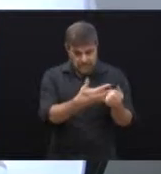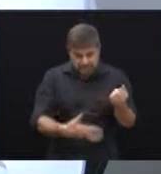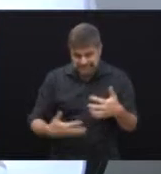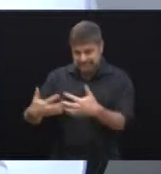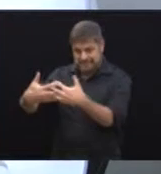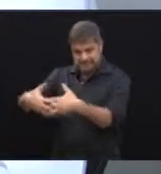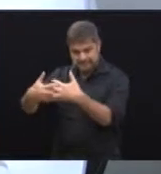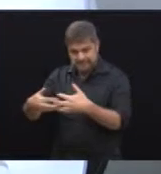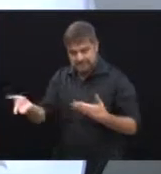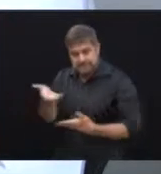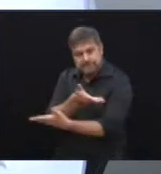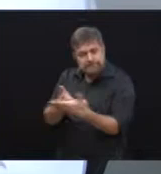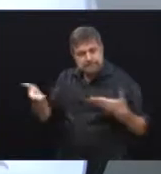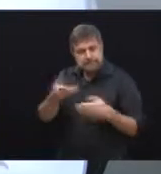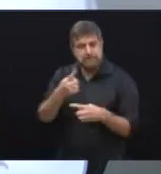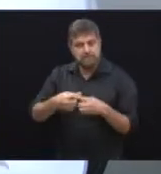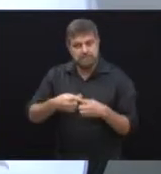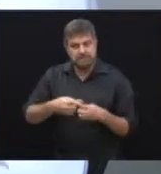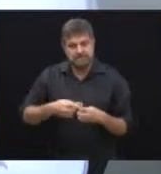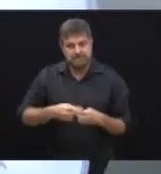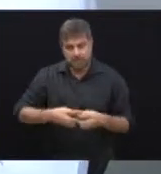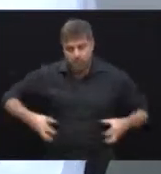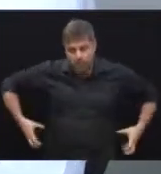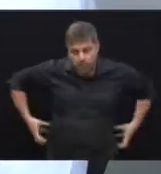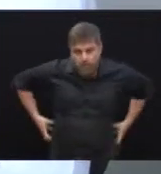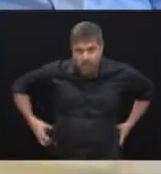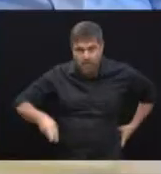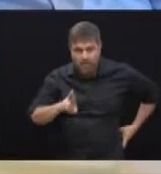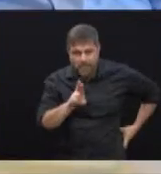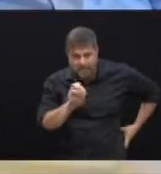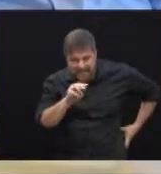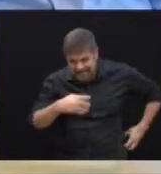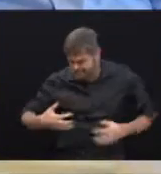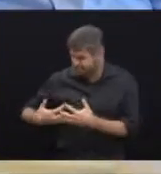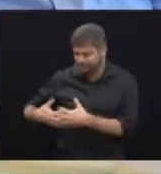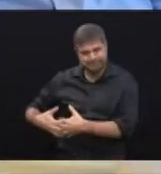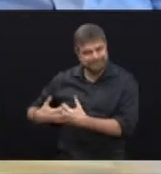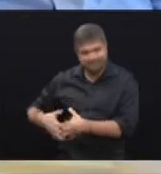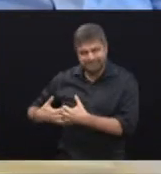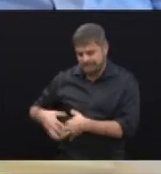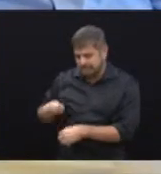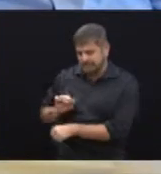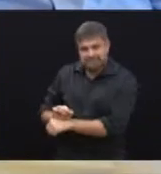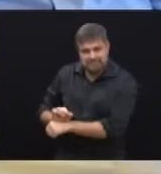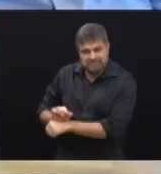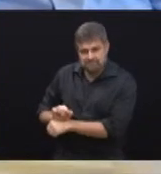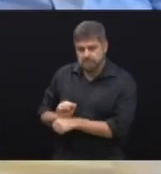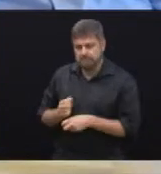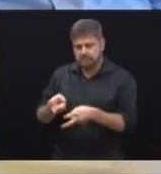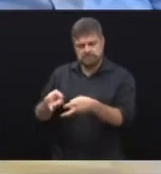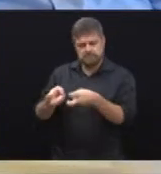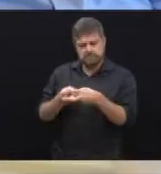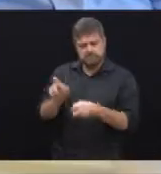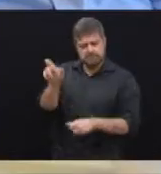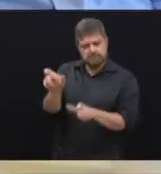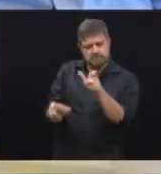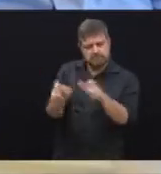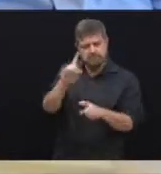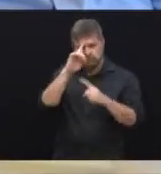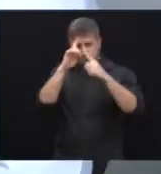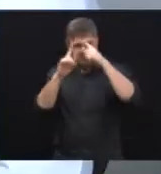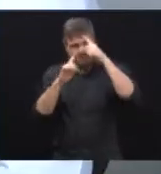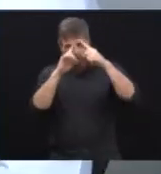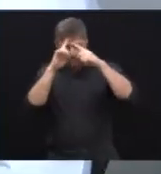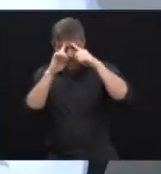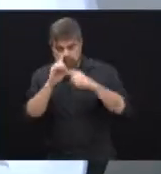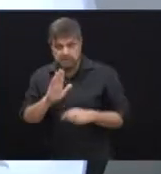A diálise ela é indicada para paciente que o rim não funciona. Outra coisa também que eu percebo às vezes de algumas pessoas